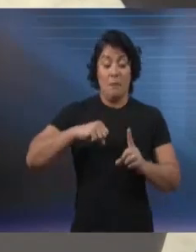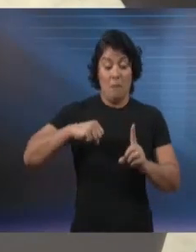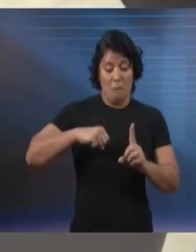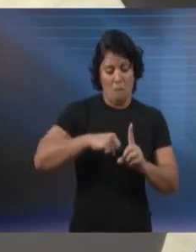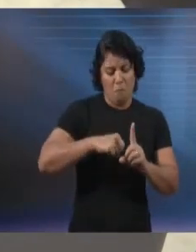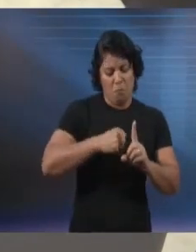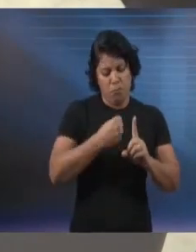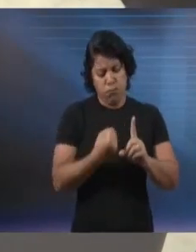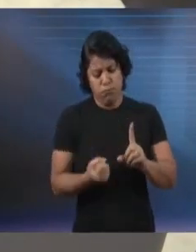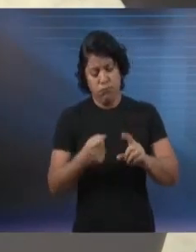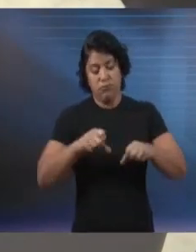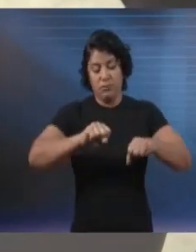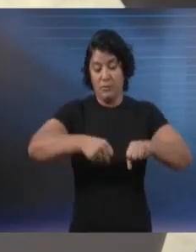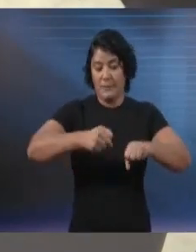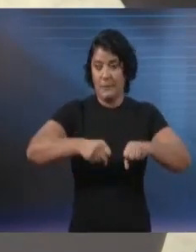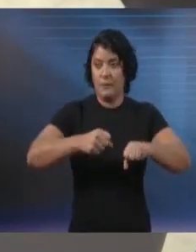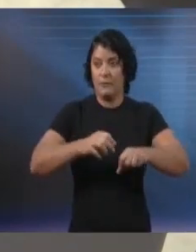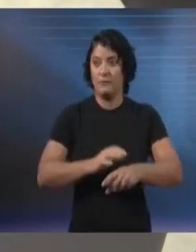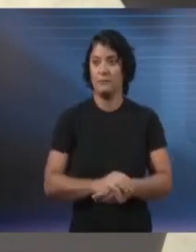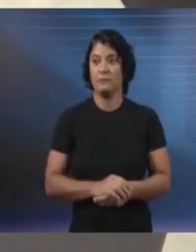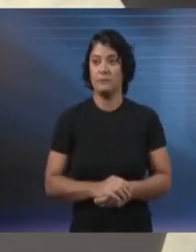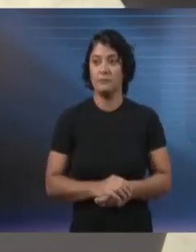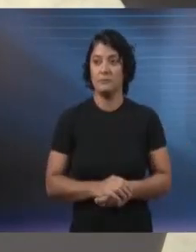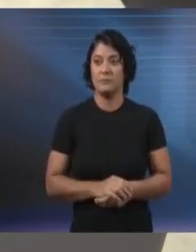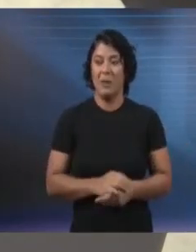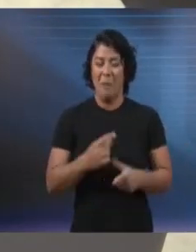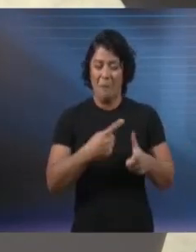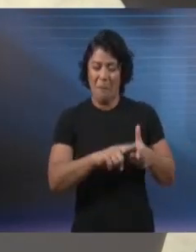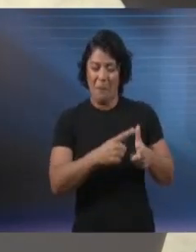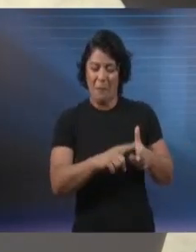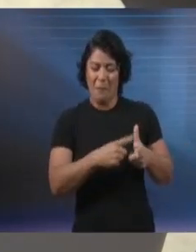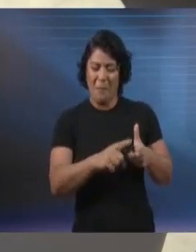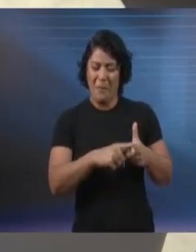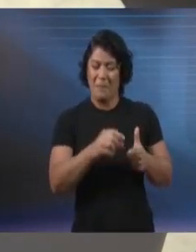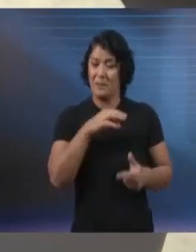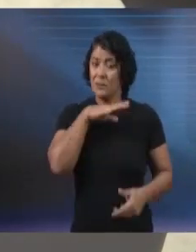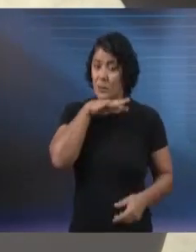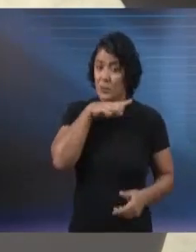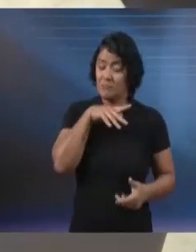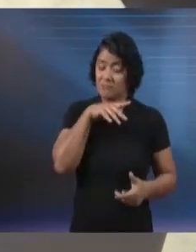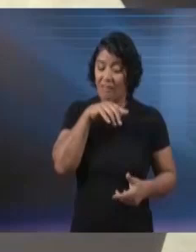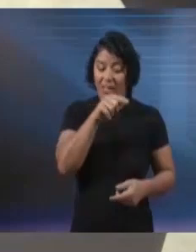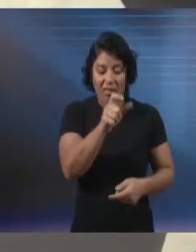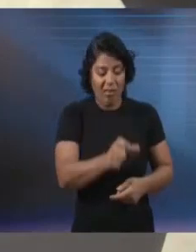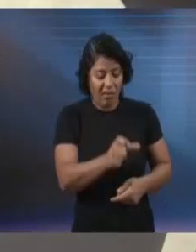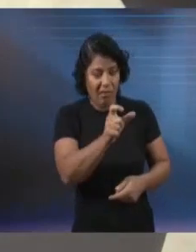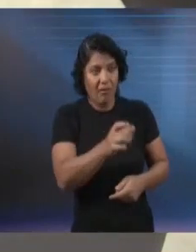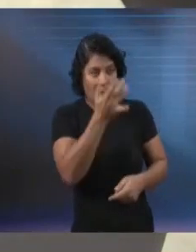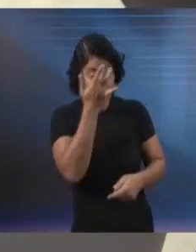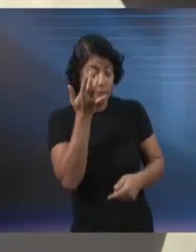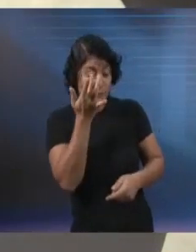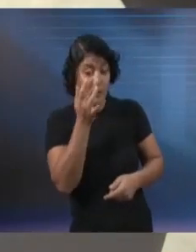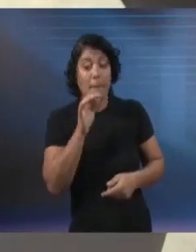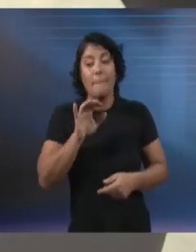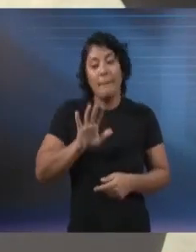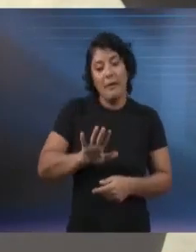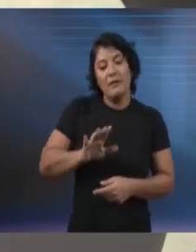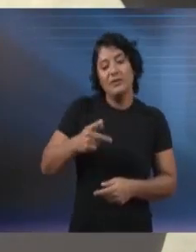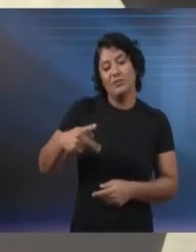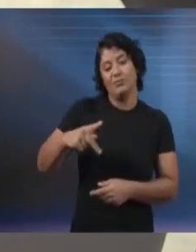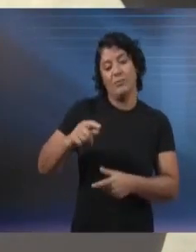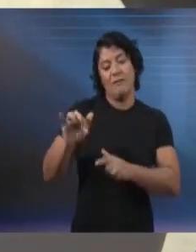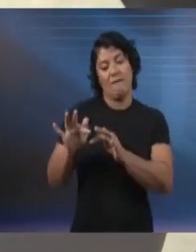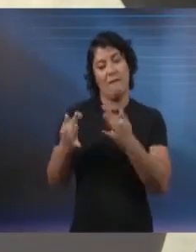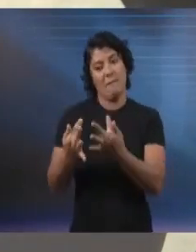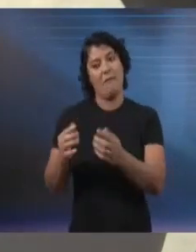um acidente, isso gera uma série de efeitos colaterais negativos, não só para ele, motociclista, mas para a sua família